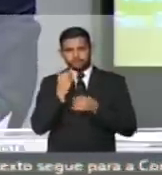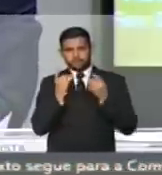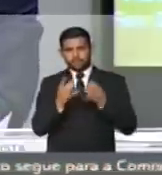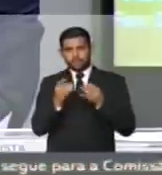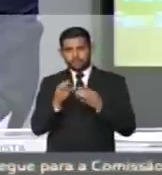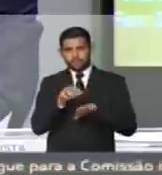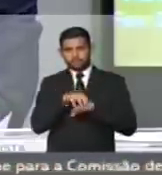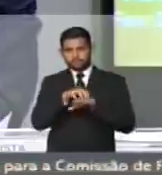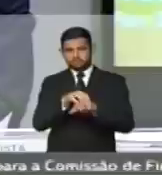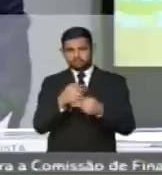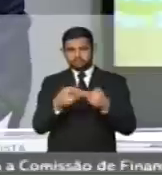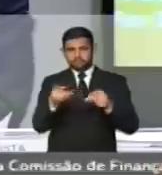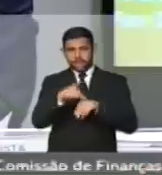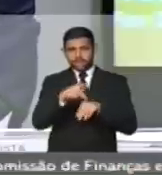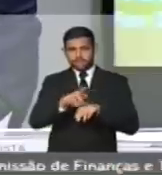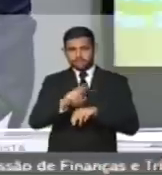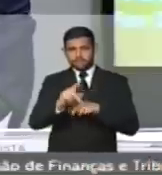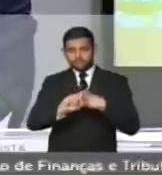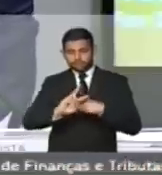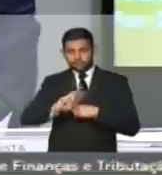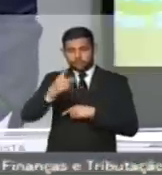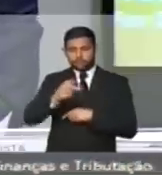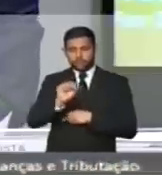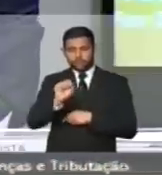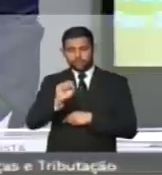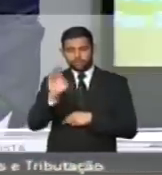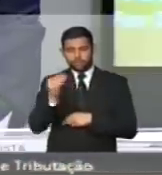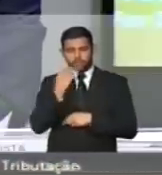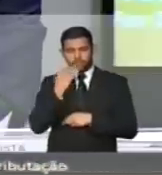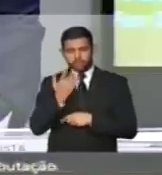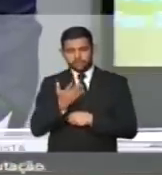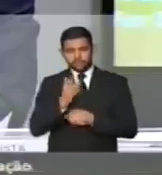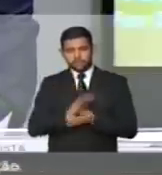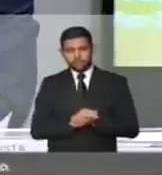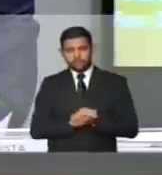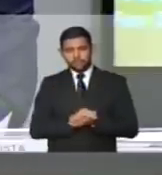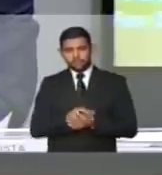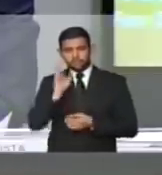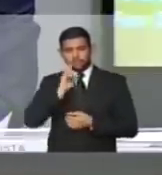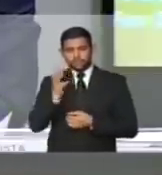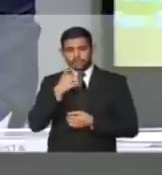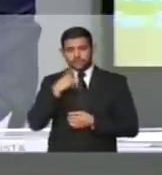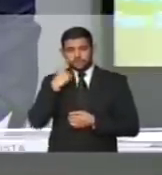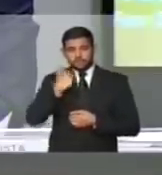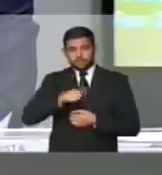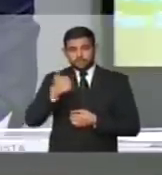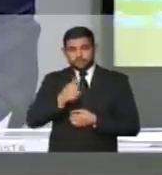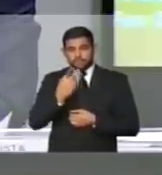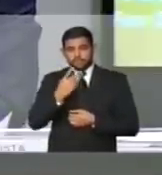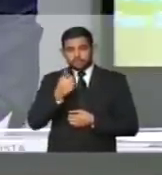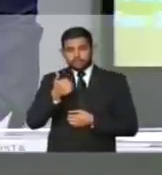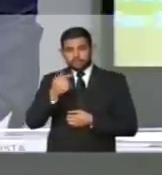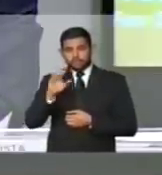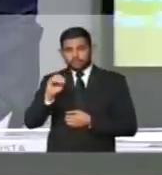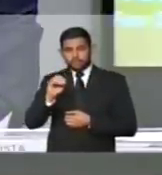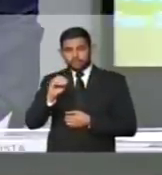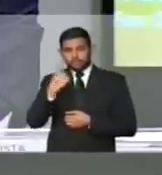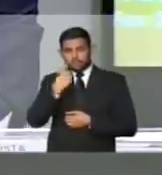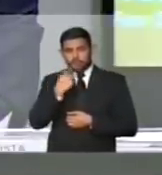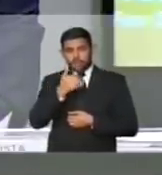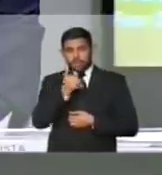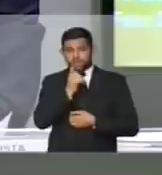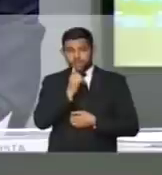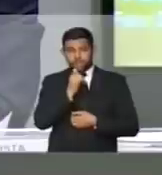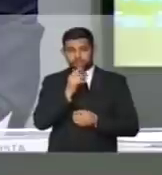exportação. Esse número dobra no ano que vem para 8 bilhões. Se os senhores quiserem fazer uma avaliação dos 2.300 megawatts gerados na